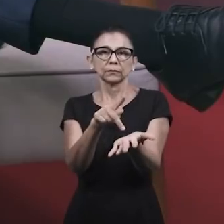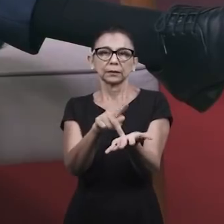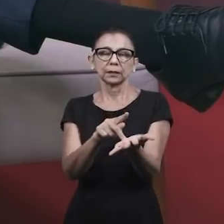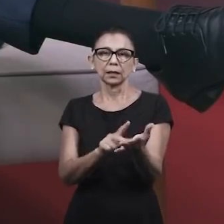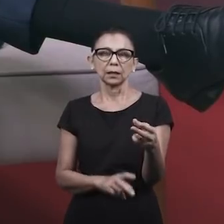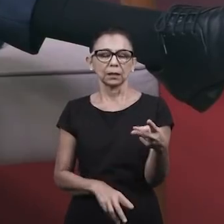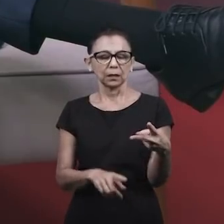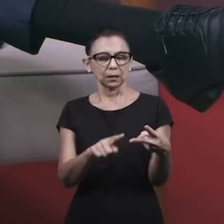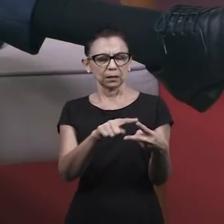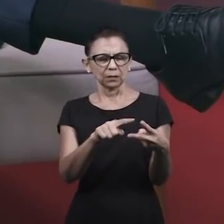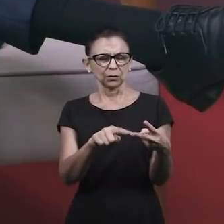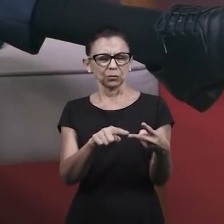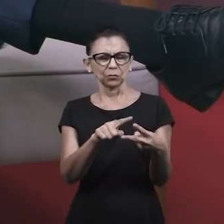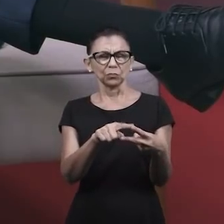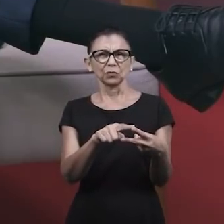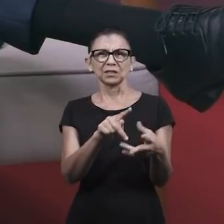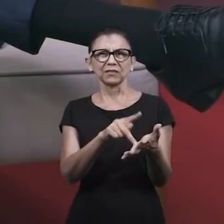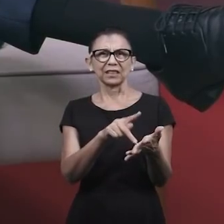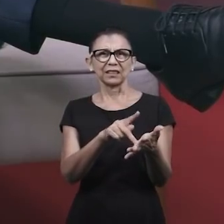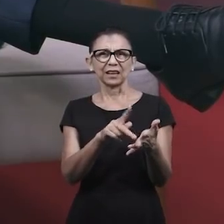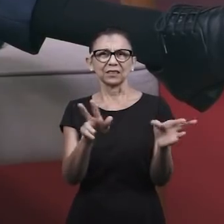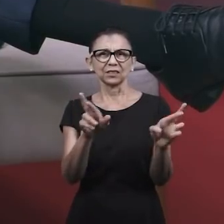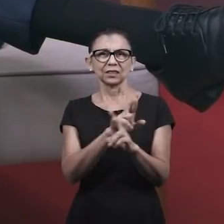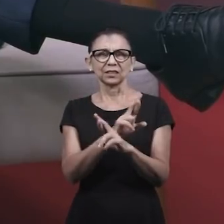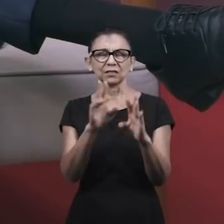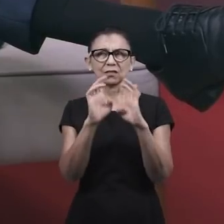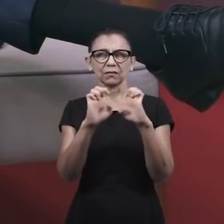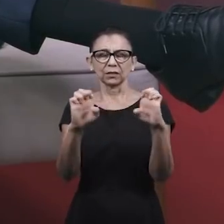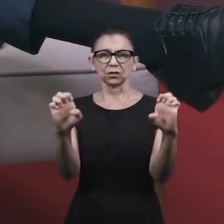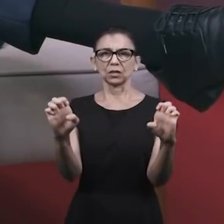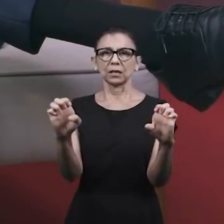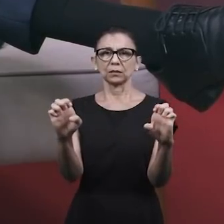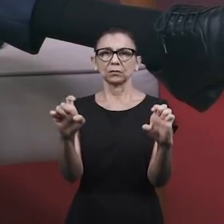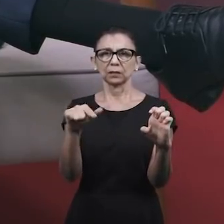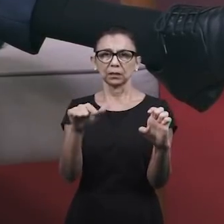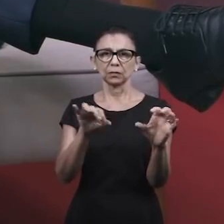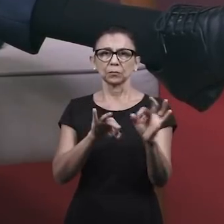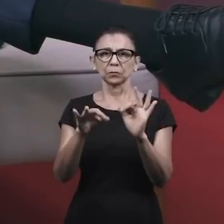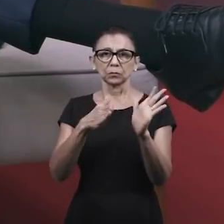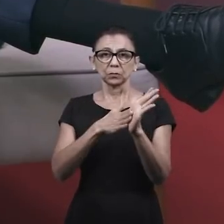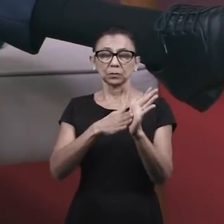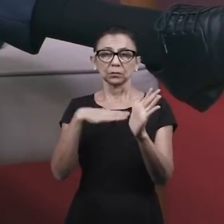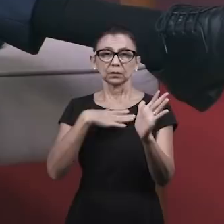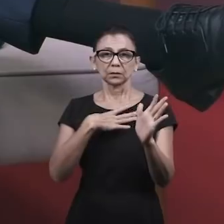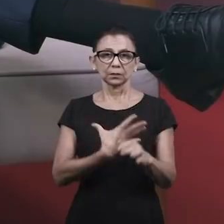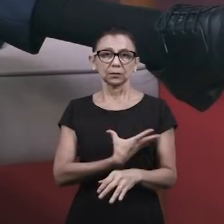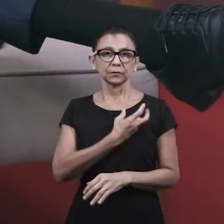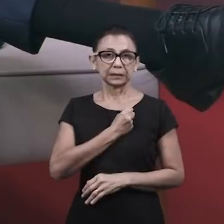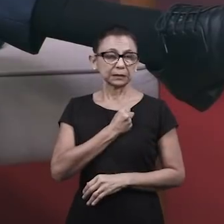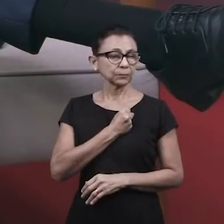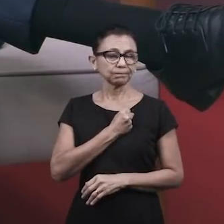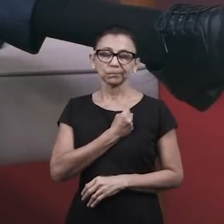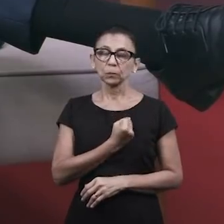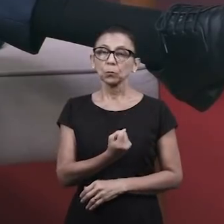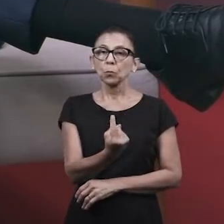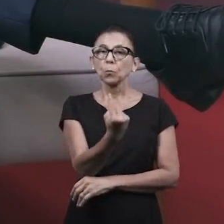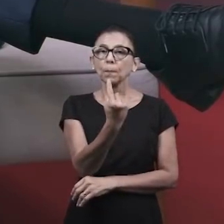o homem precisa ter com Deus pela fé em Jesus, nós não temos como excluir esse